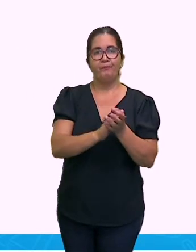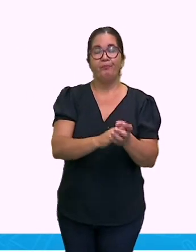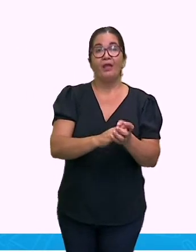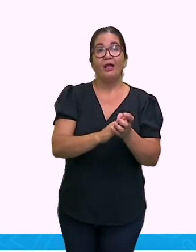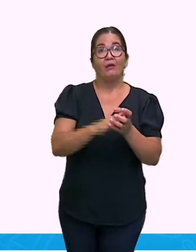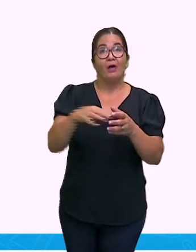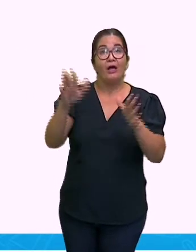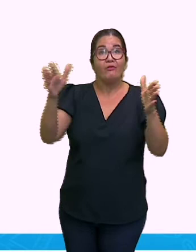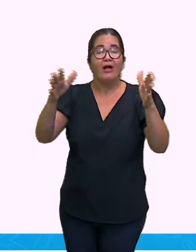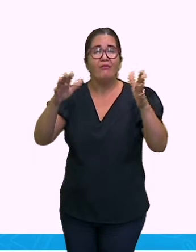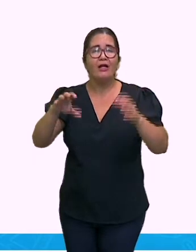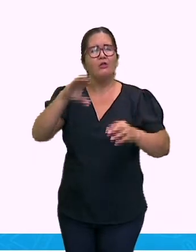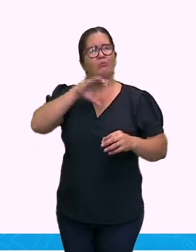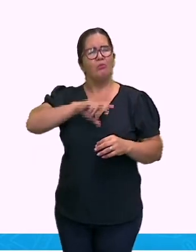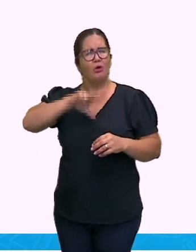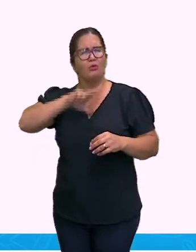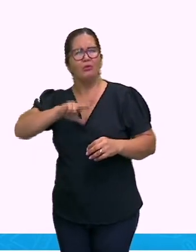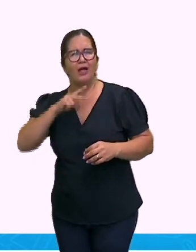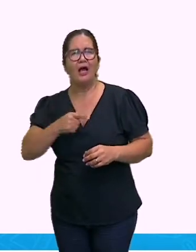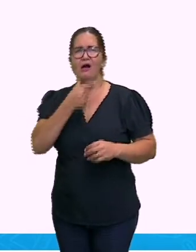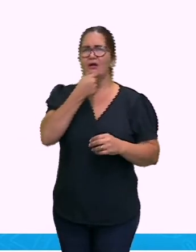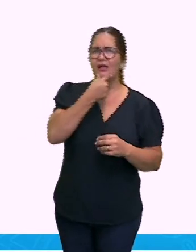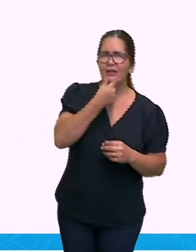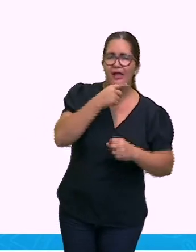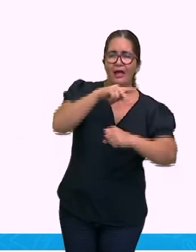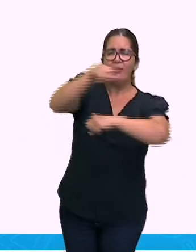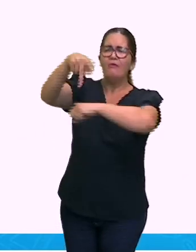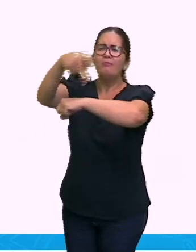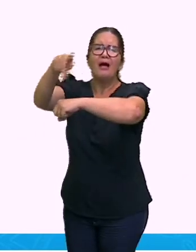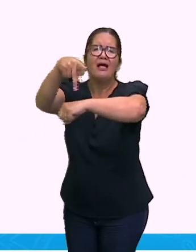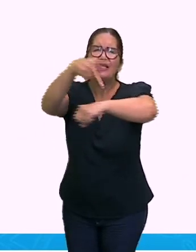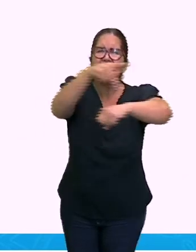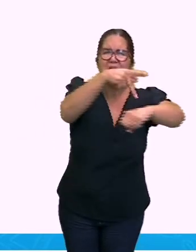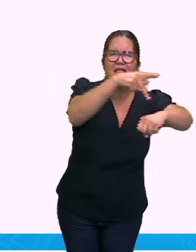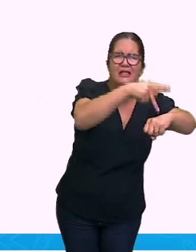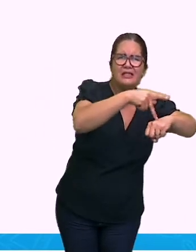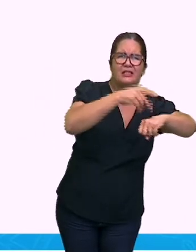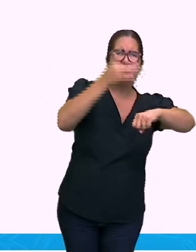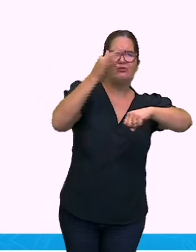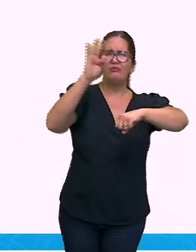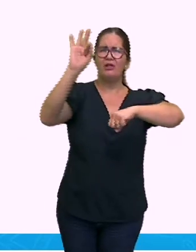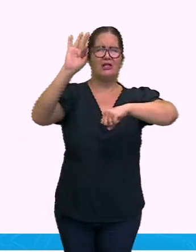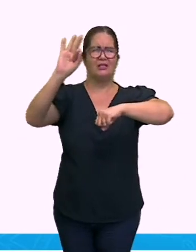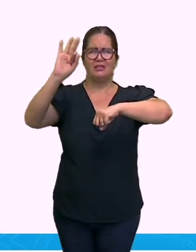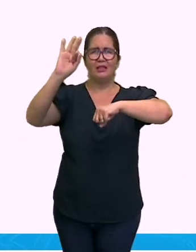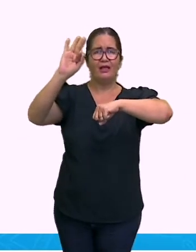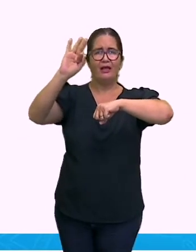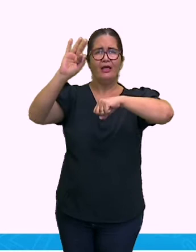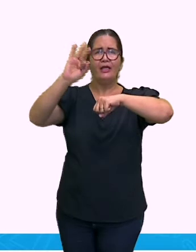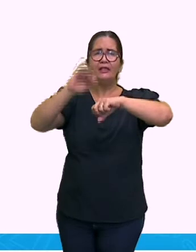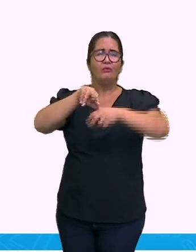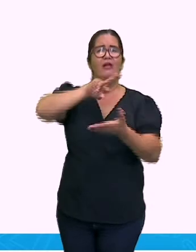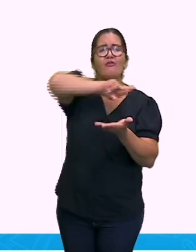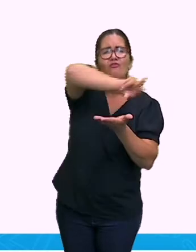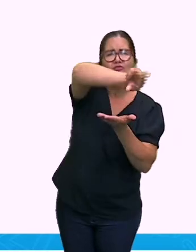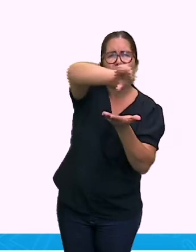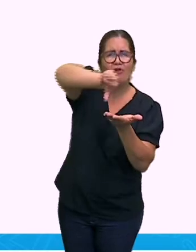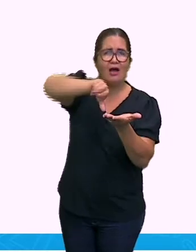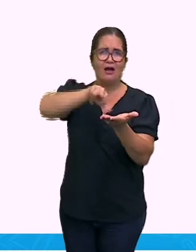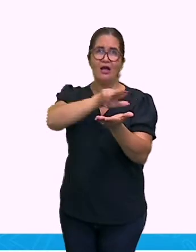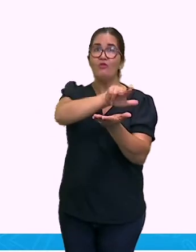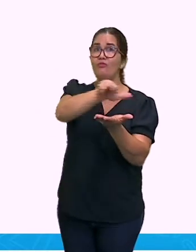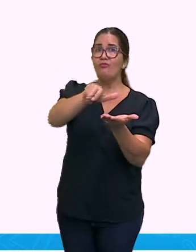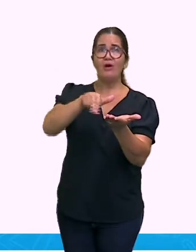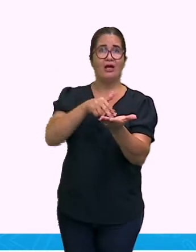Espanha, Portugal, Inglaterra, França. Então, vamos lá? Esse contexto